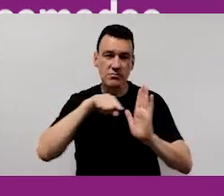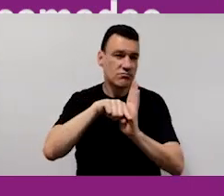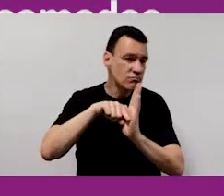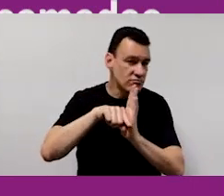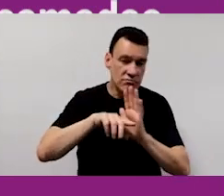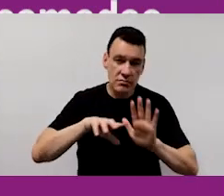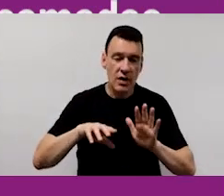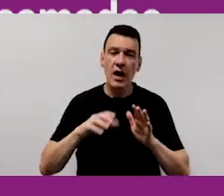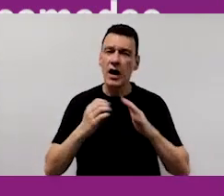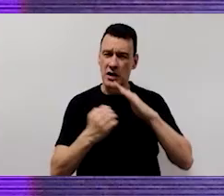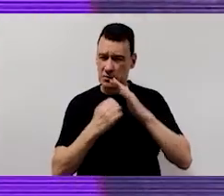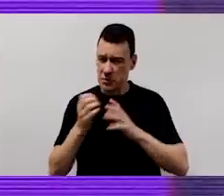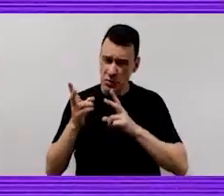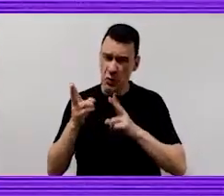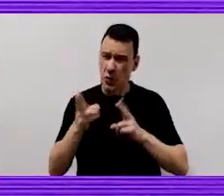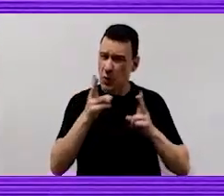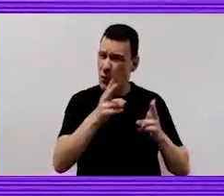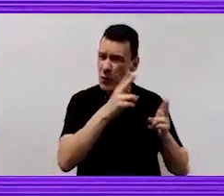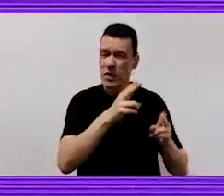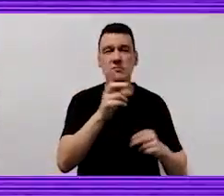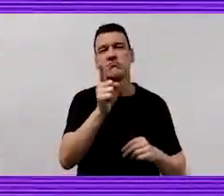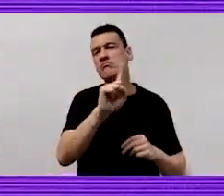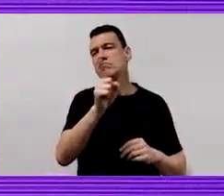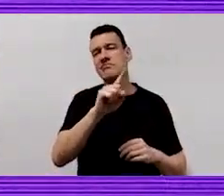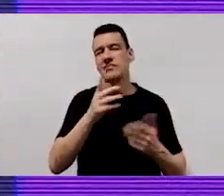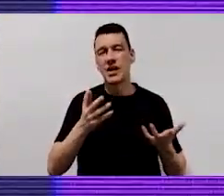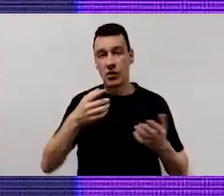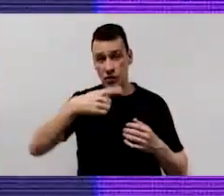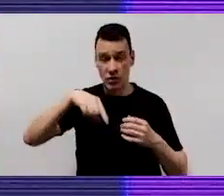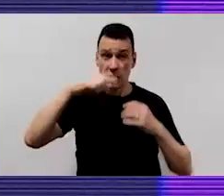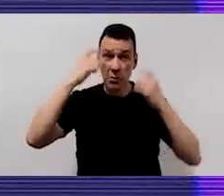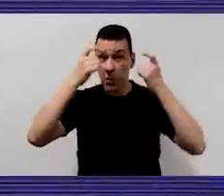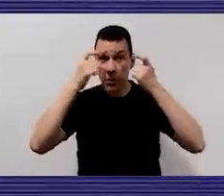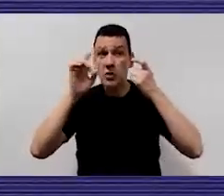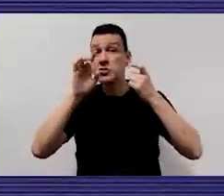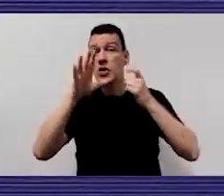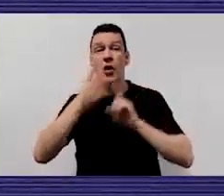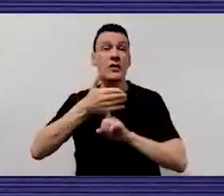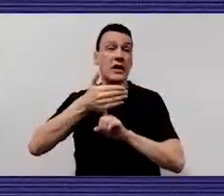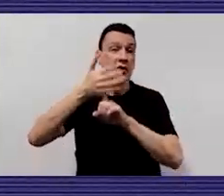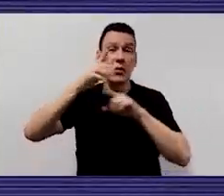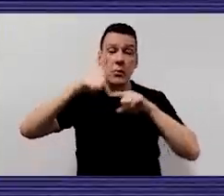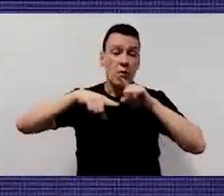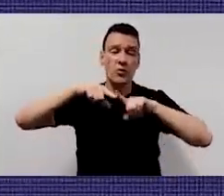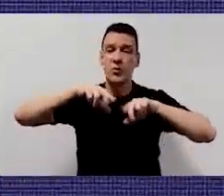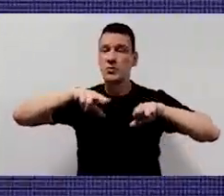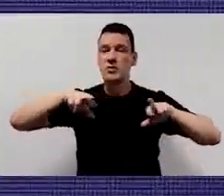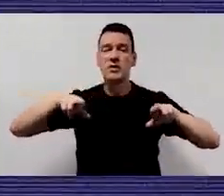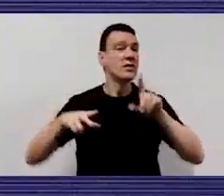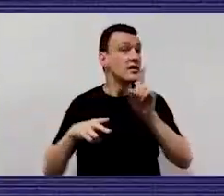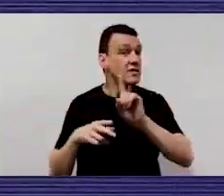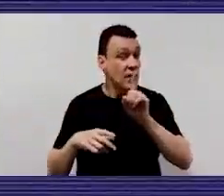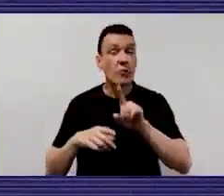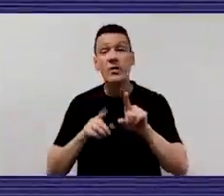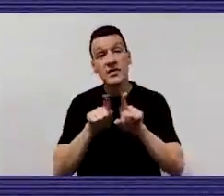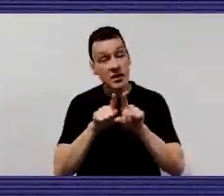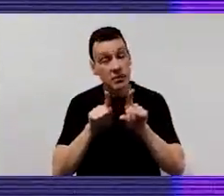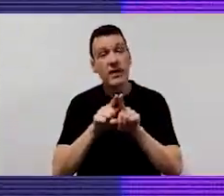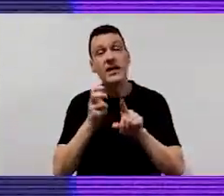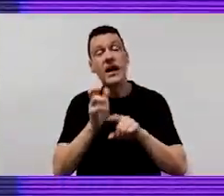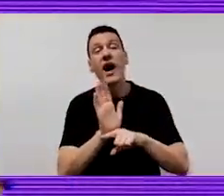Não. A gente não está preocupado só na tecnologia e nos produtos. A gente quer resolver problemas reais dos nossos clientes. Cada cliente tem um problema, ele